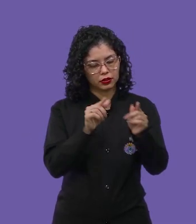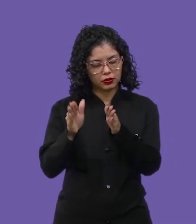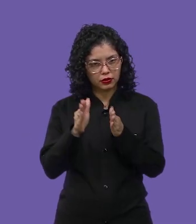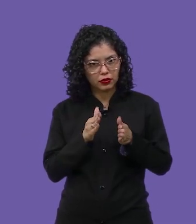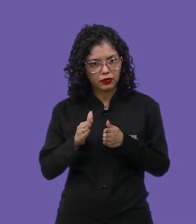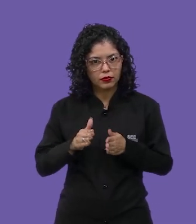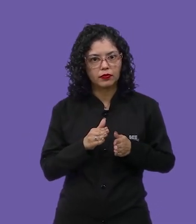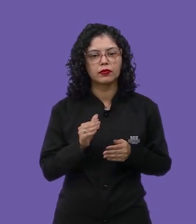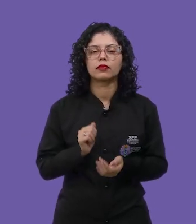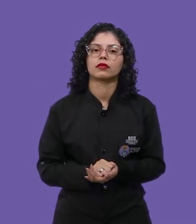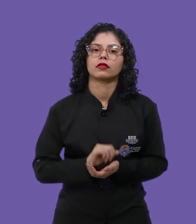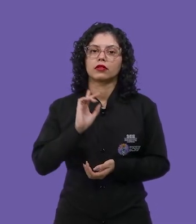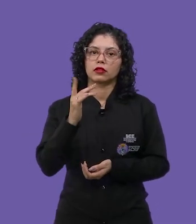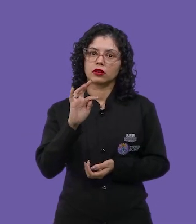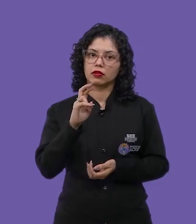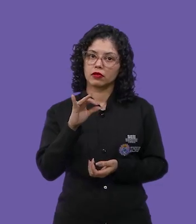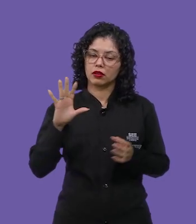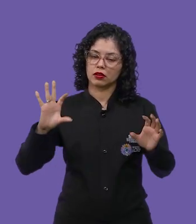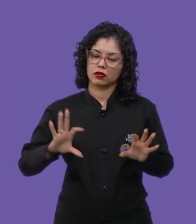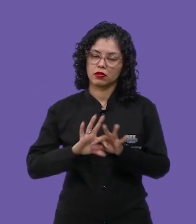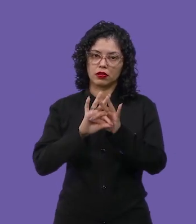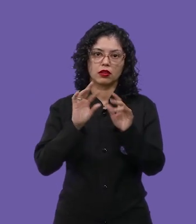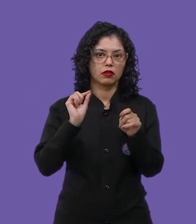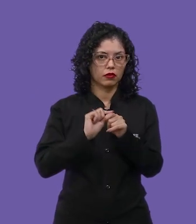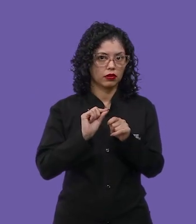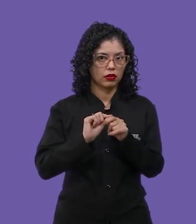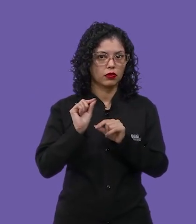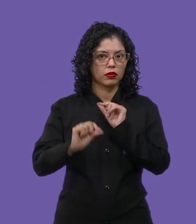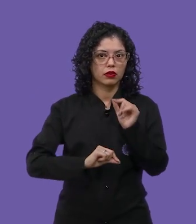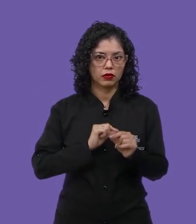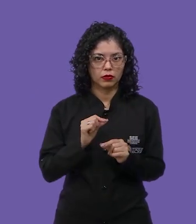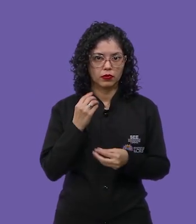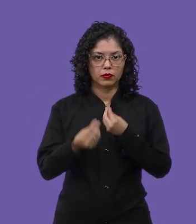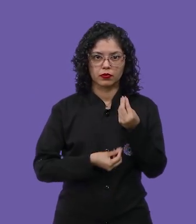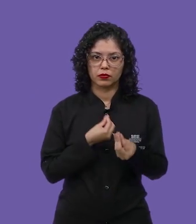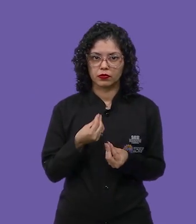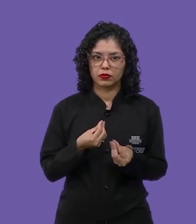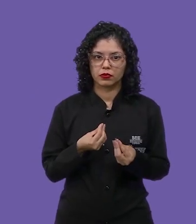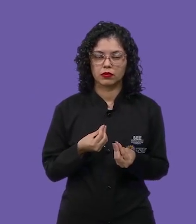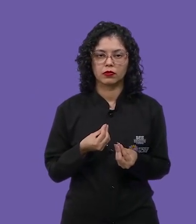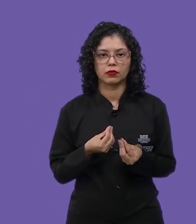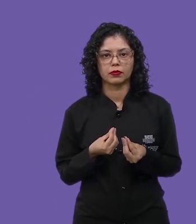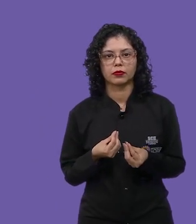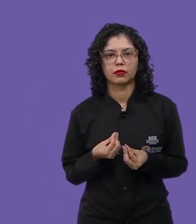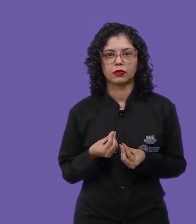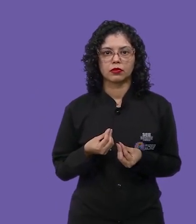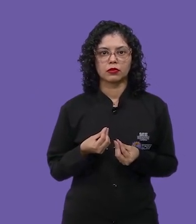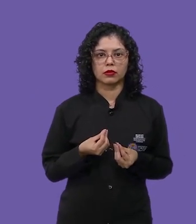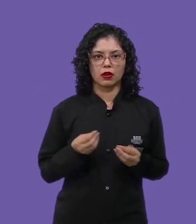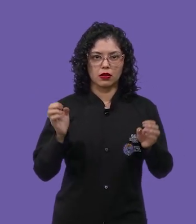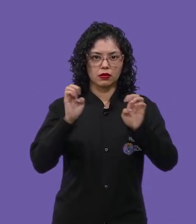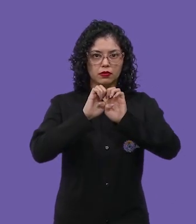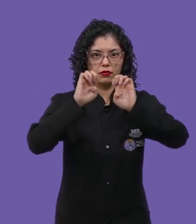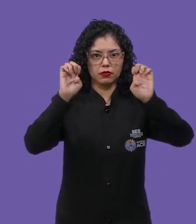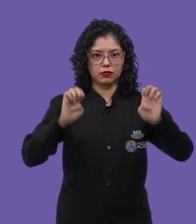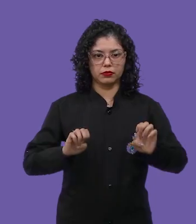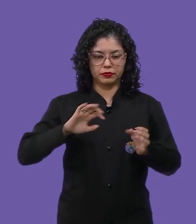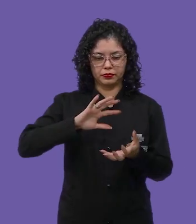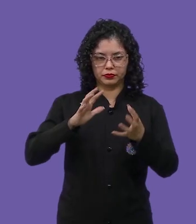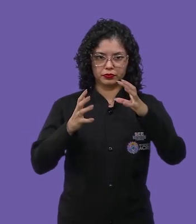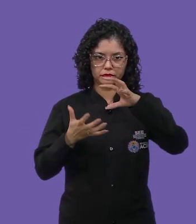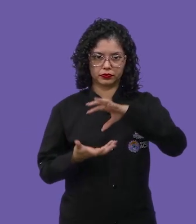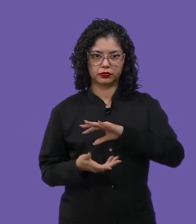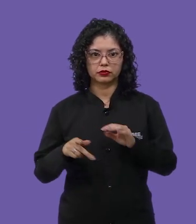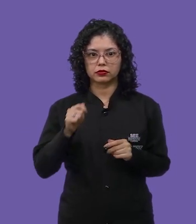né? Hidrofóbicas se ligam, formando ali como se fosse nessa rede, essa estrutura esférica que vai o quê?